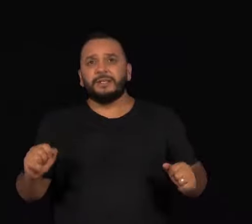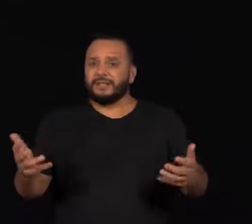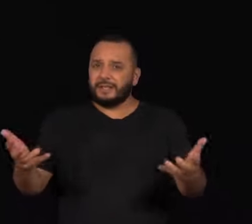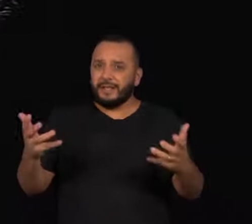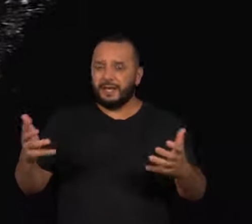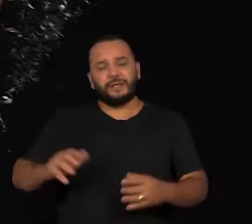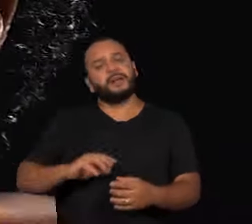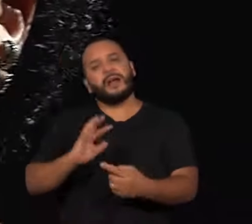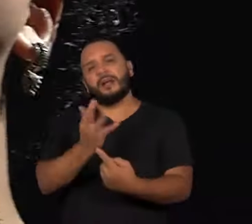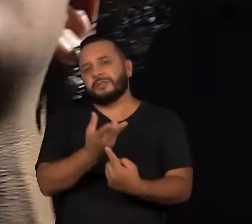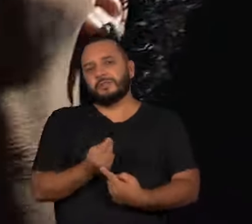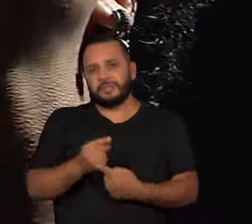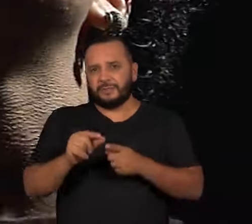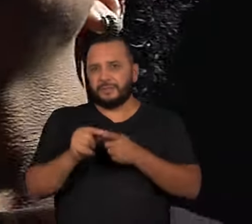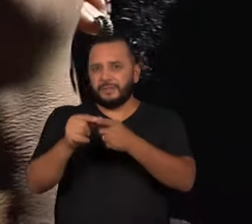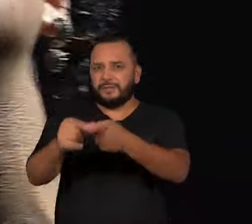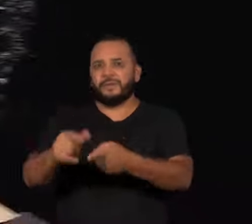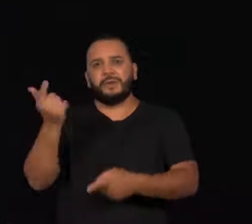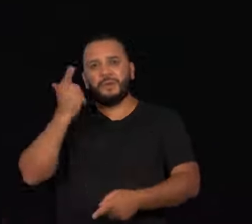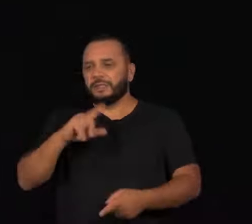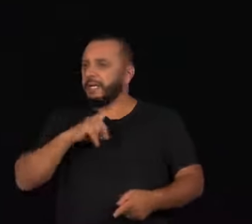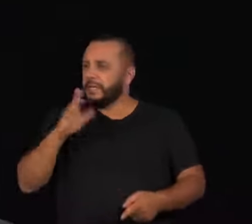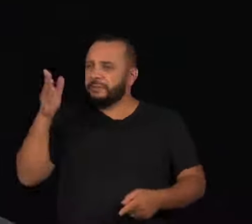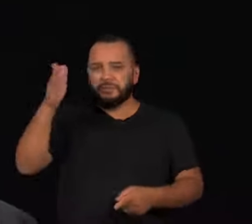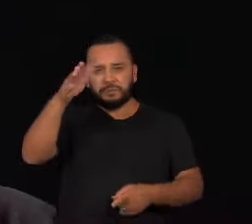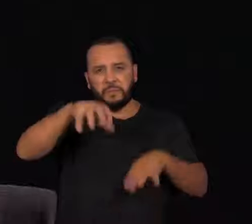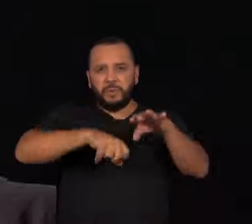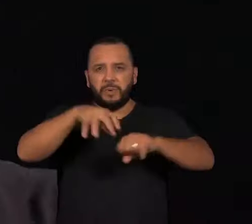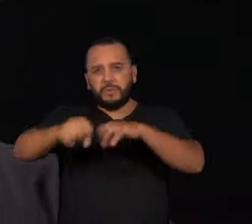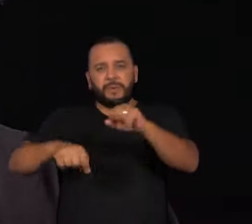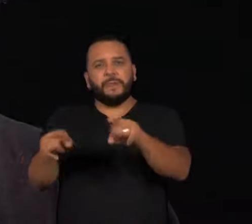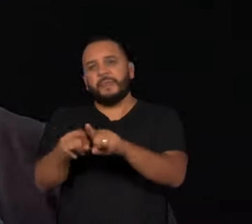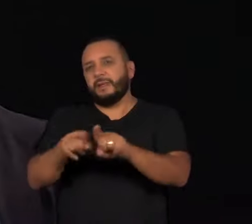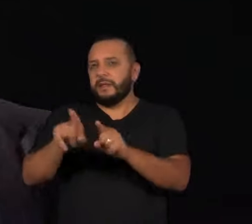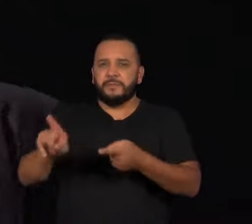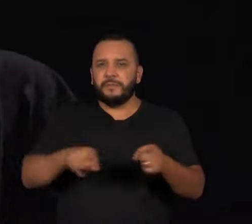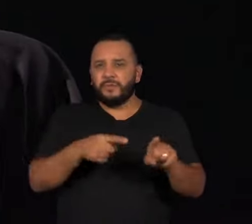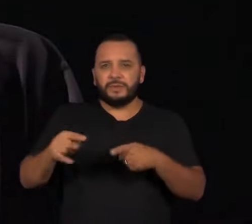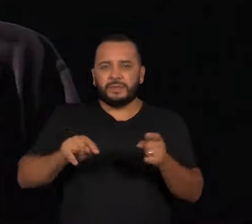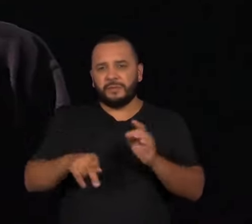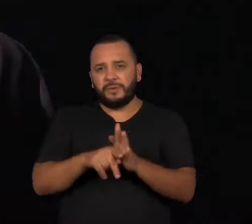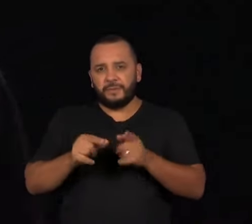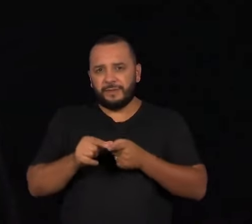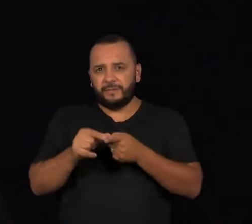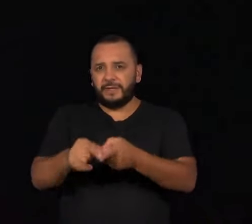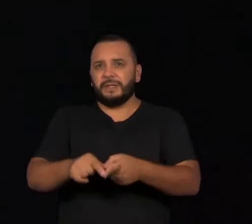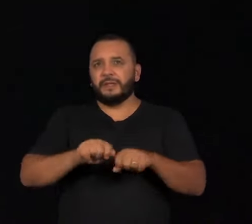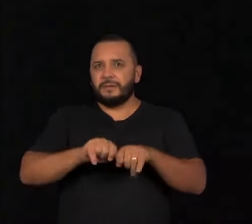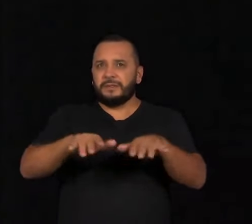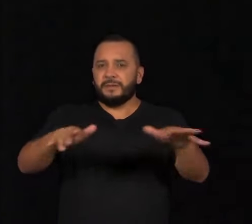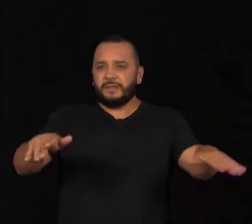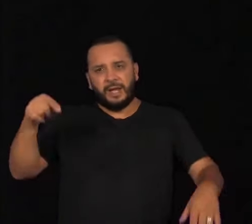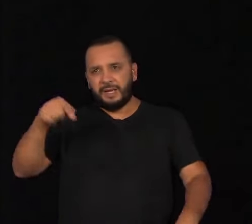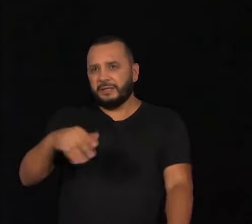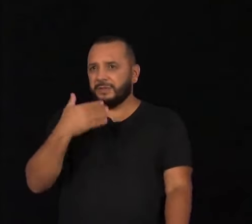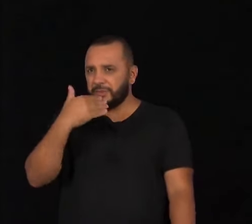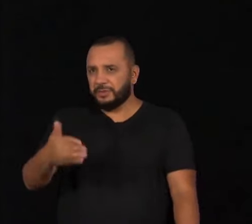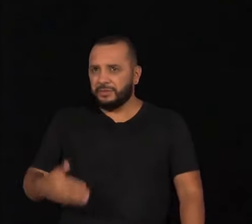artistas da periferia cheguem mais longe e queremos que as músicas que saem da periferia cheguem mais longe. É isso que pedimos.